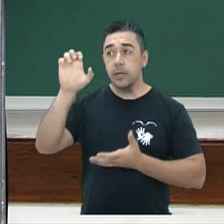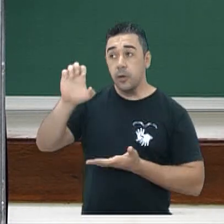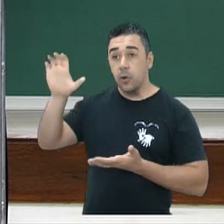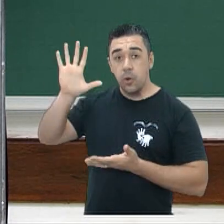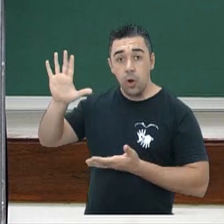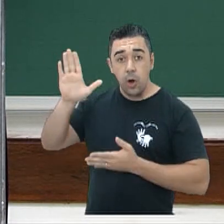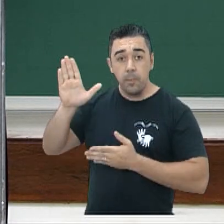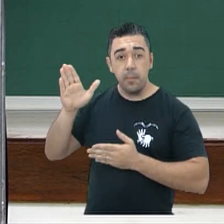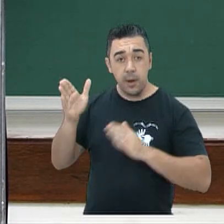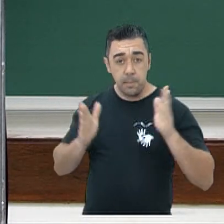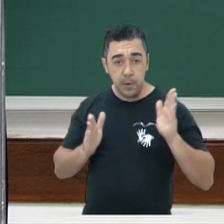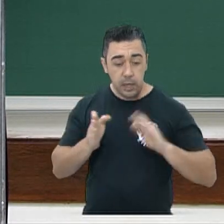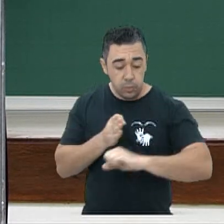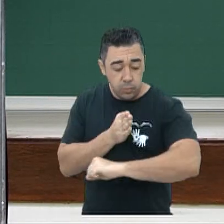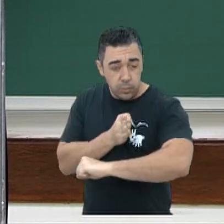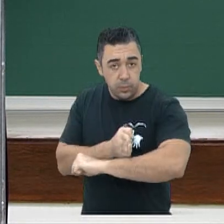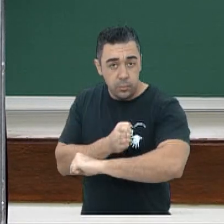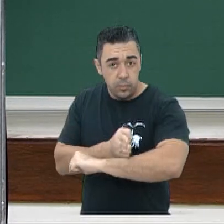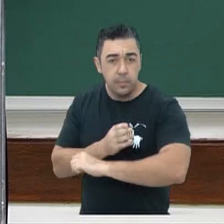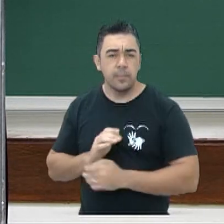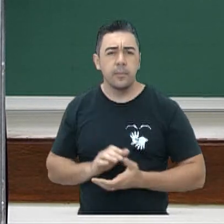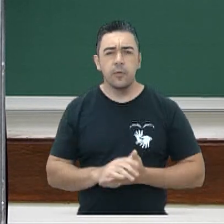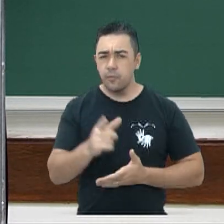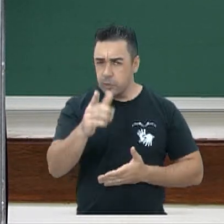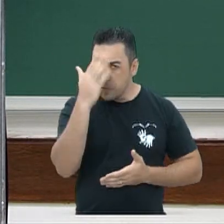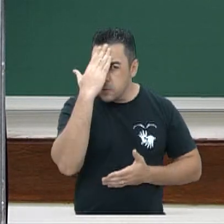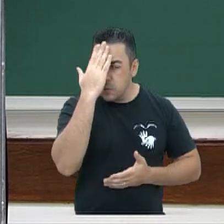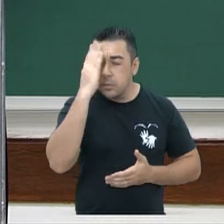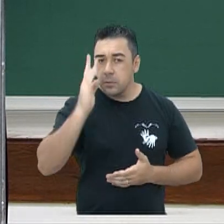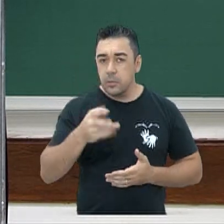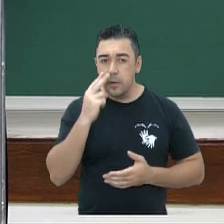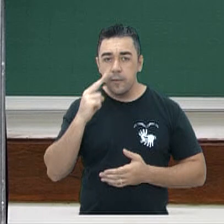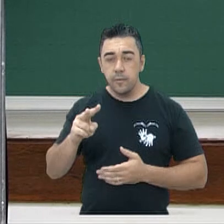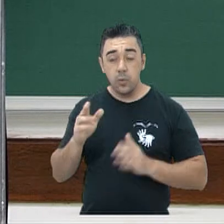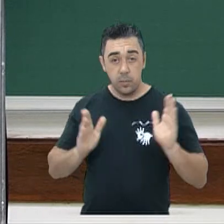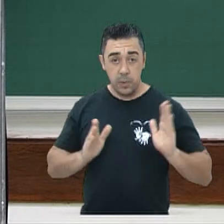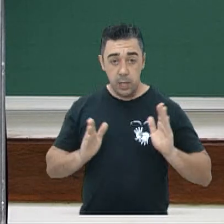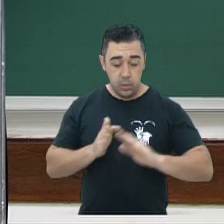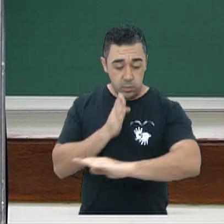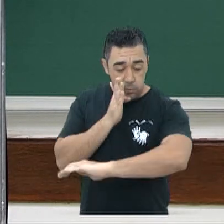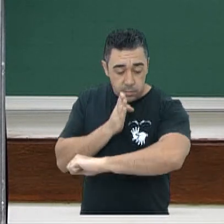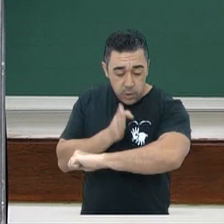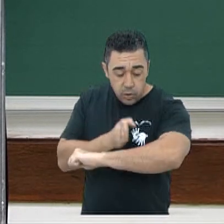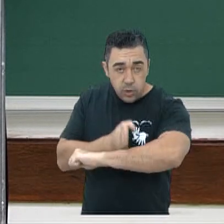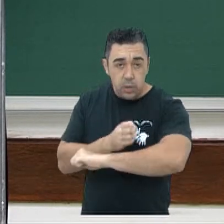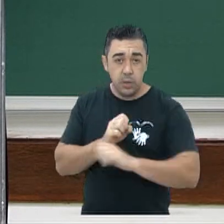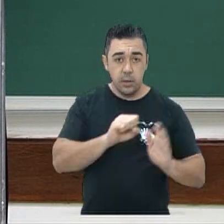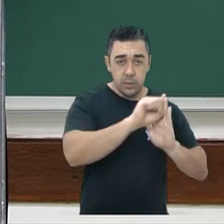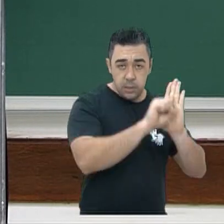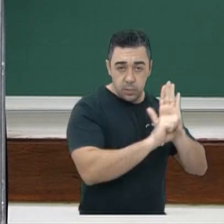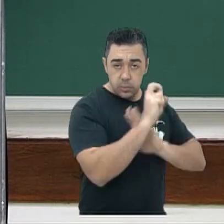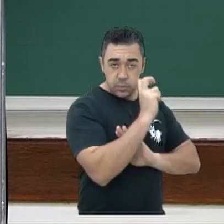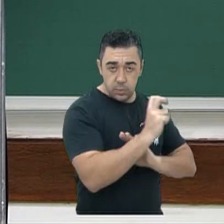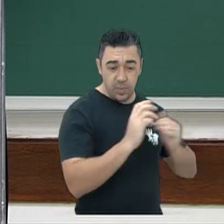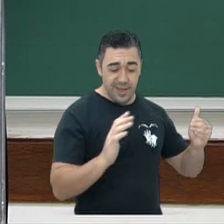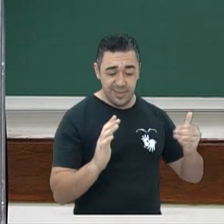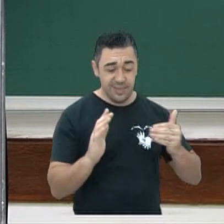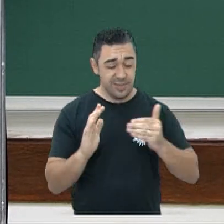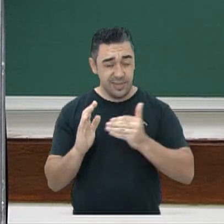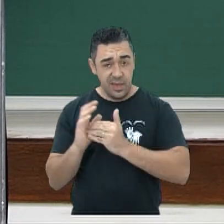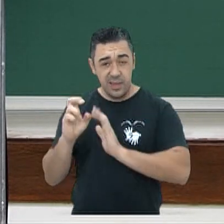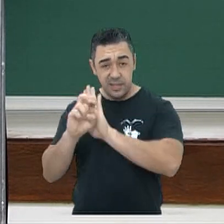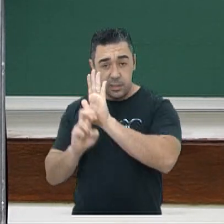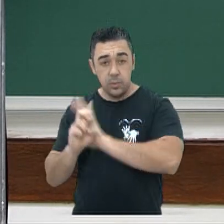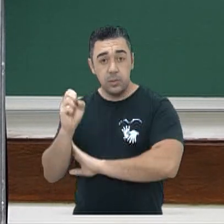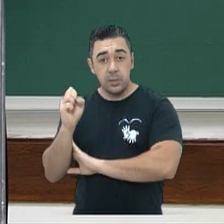medieval. Como vocês sabem, né, e vocês já devem ter visto, o período medieval, que vai desde o século V até o século